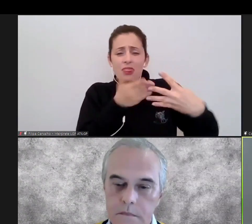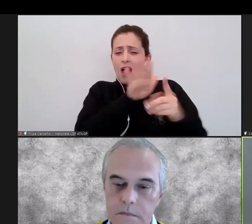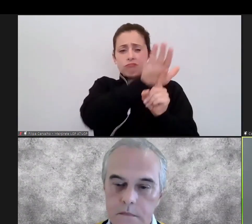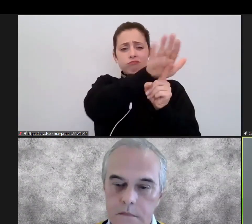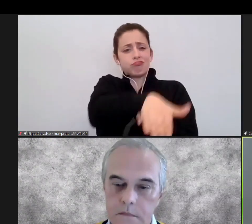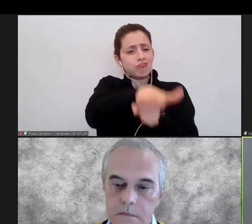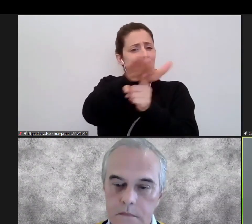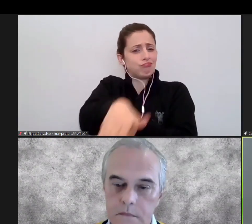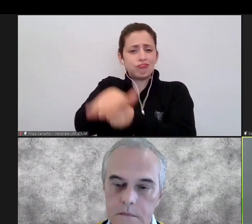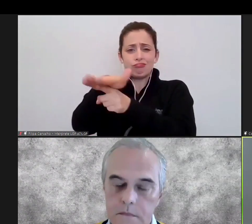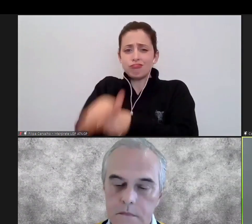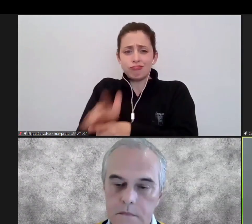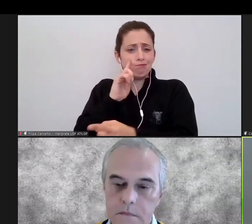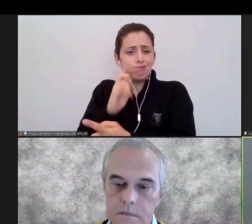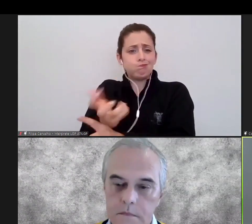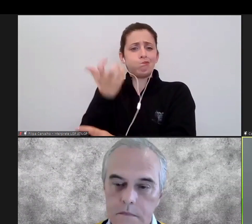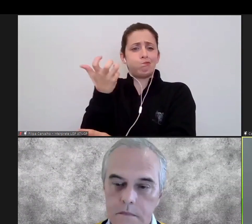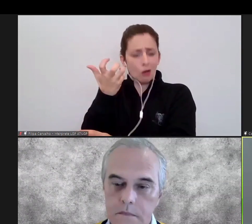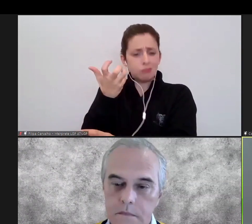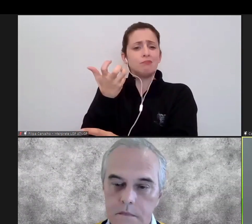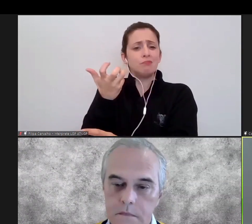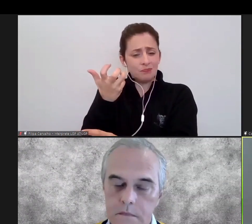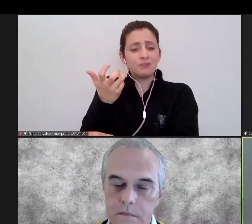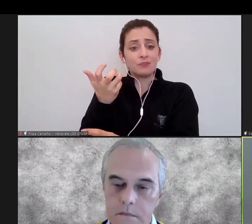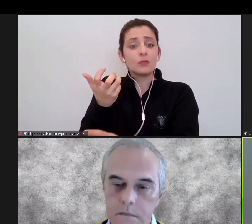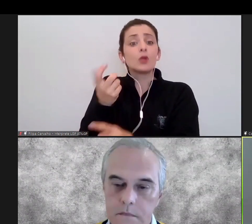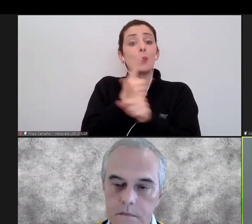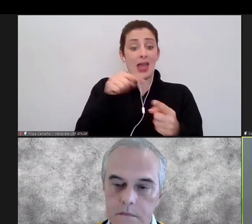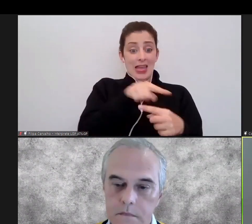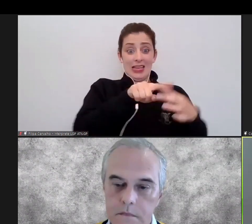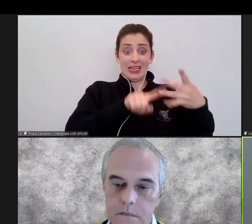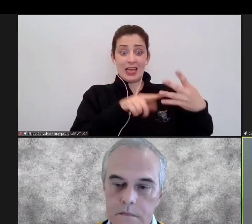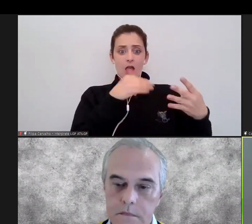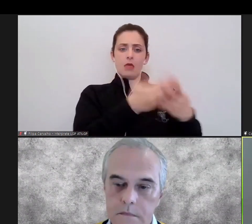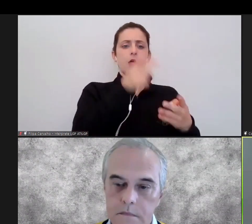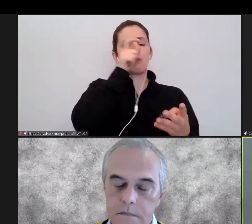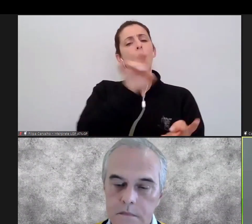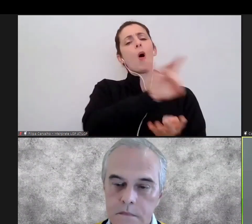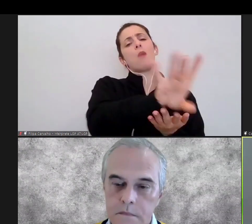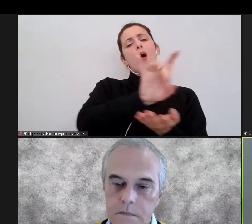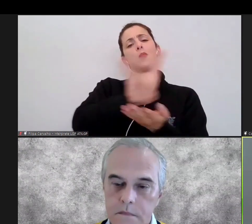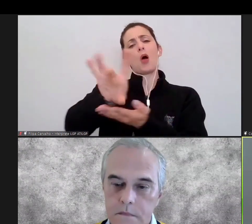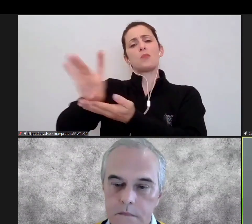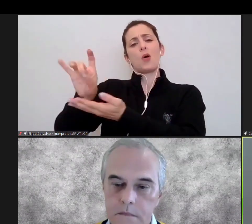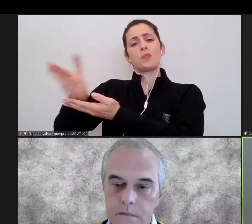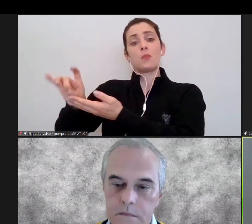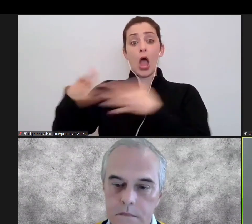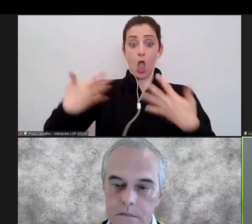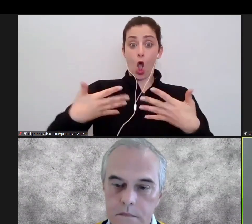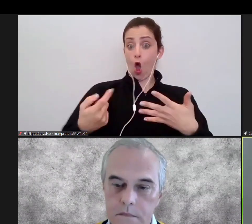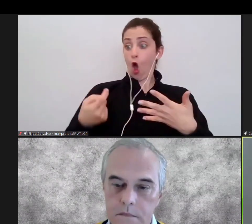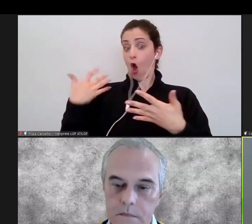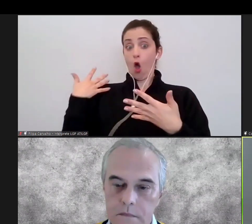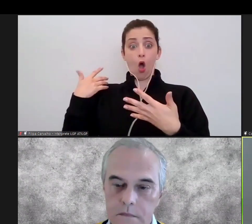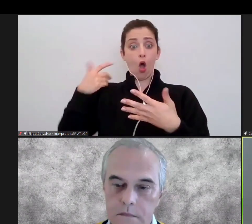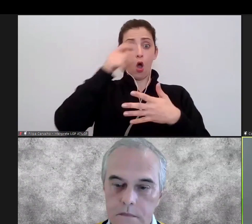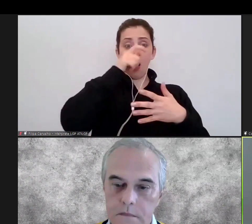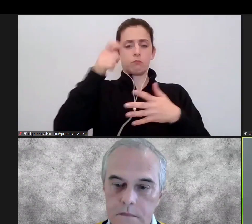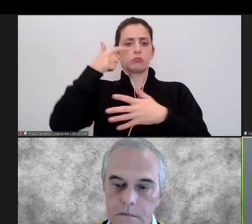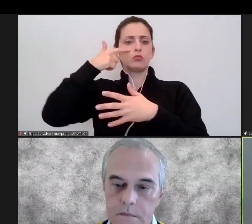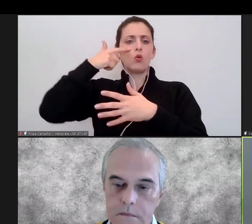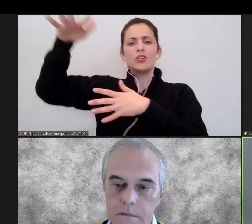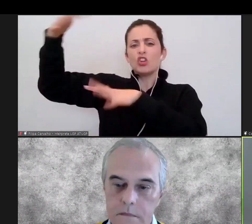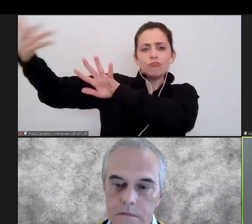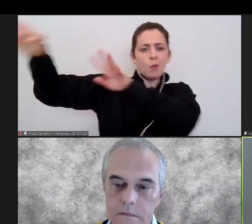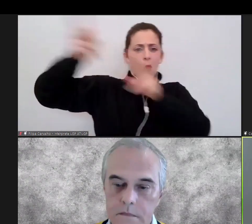uma resposta, porque estão a deixar de fora muitas pessoas e com esta nova vaga de imigração em que vem um número de migrantes